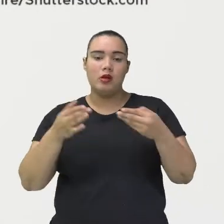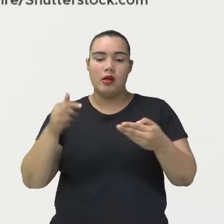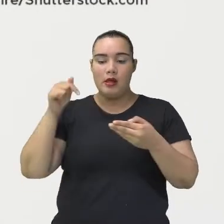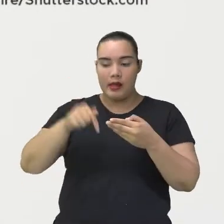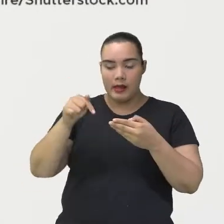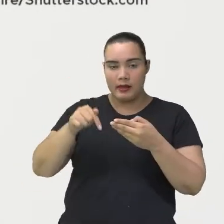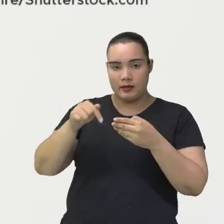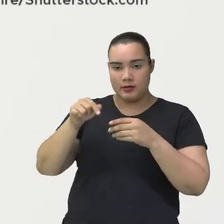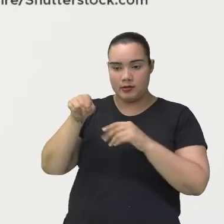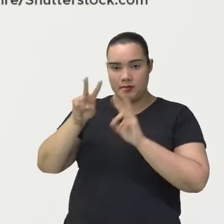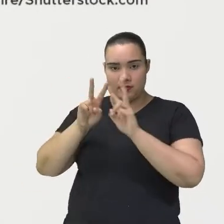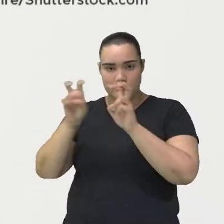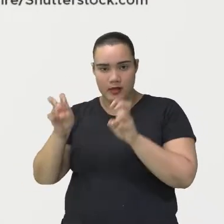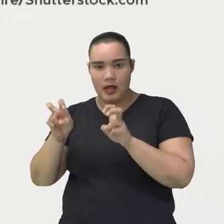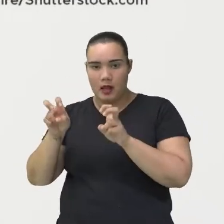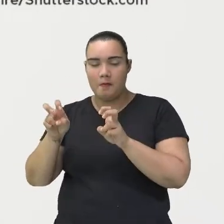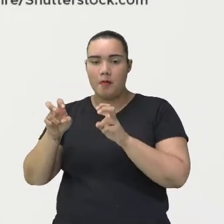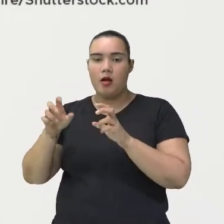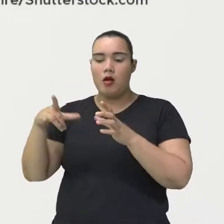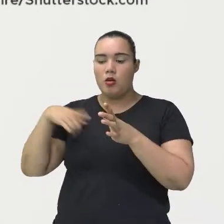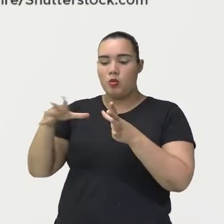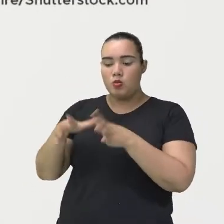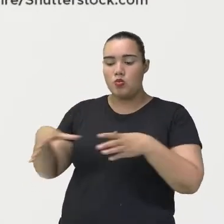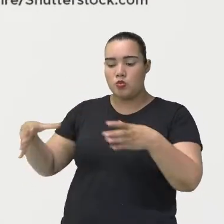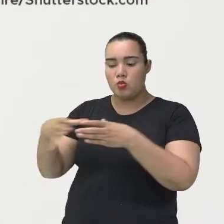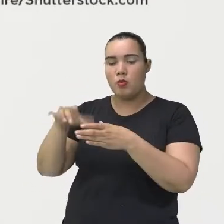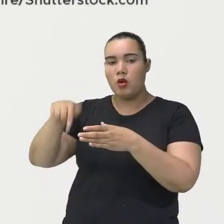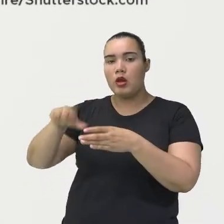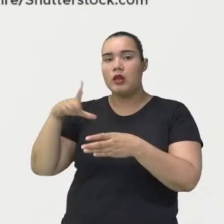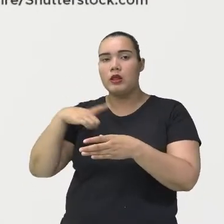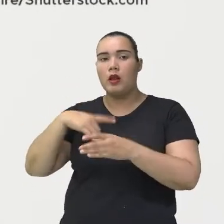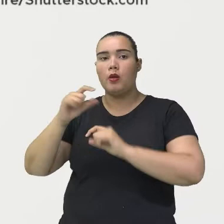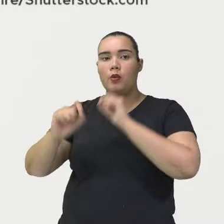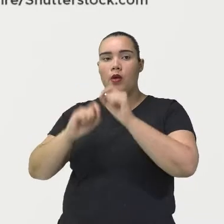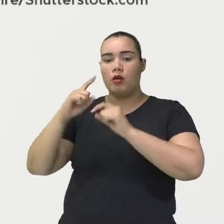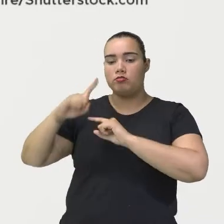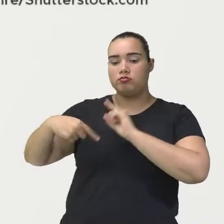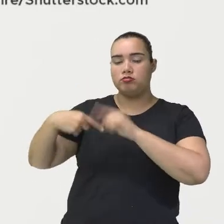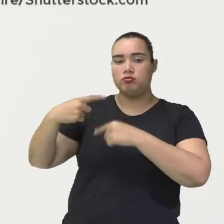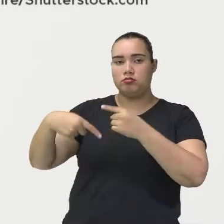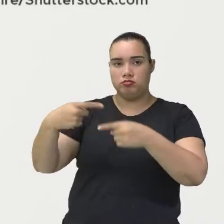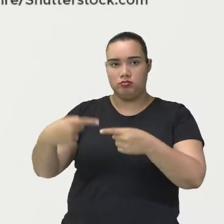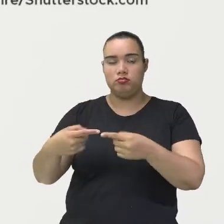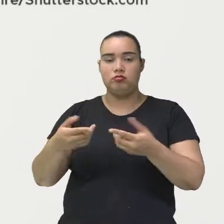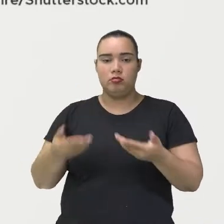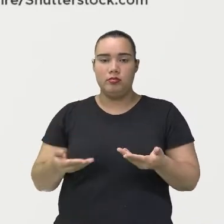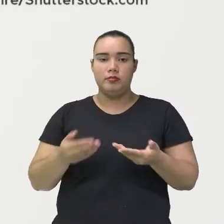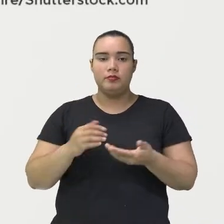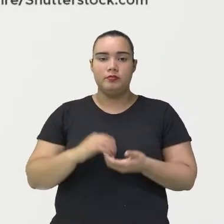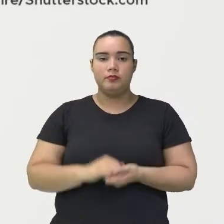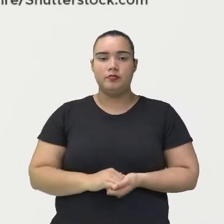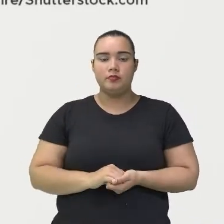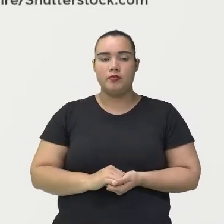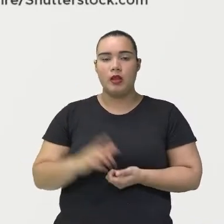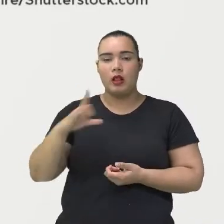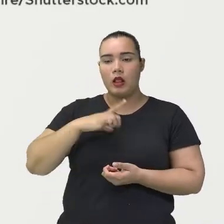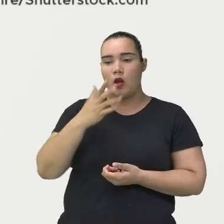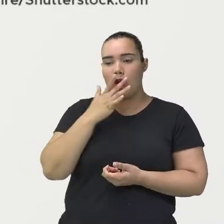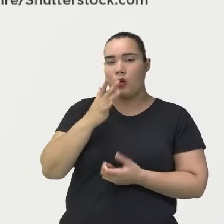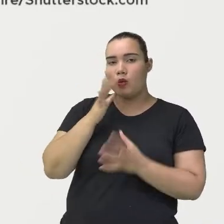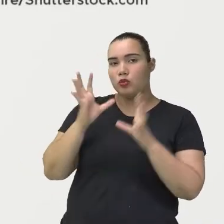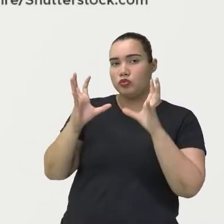herança poligênica existe gradação, existem gradientes, um mais